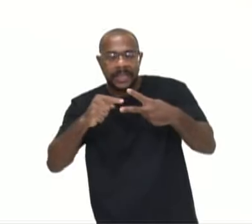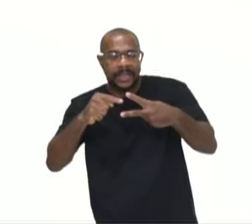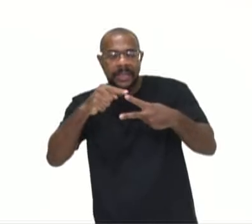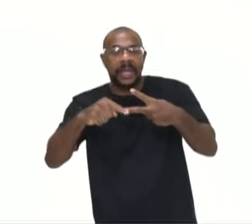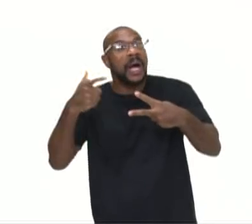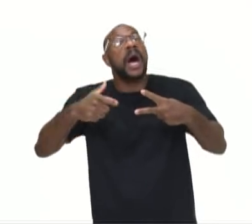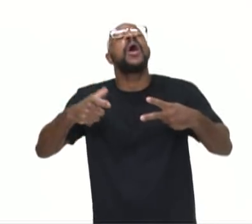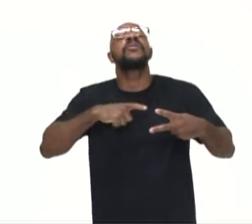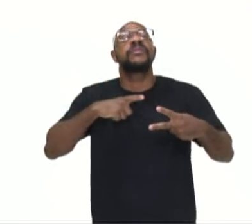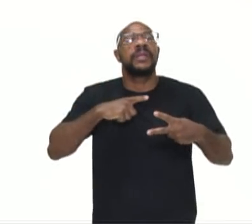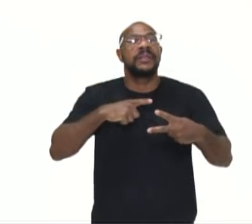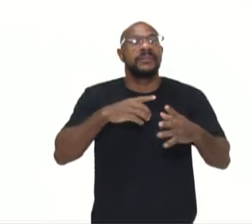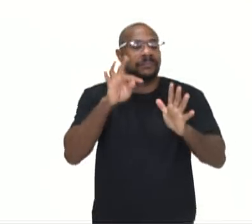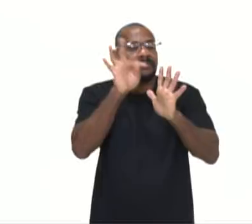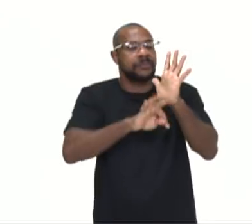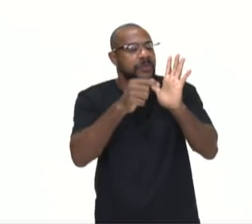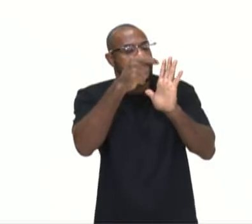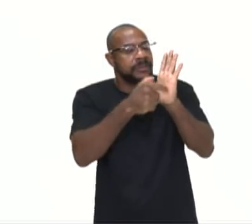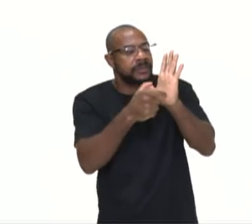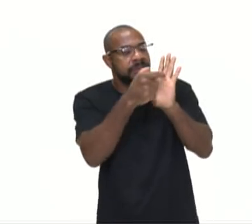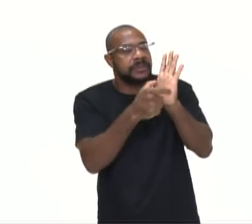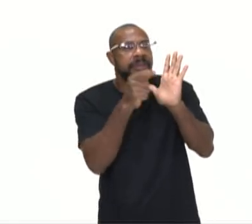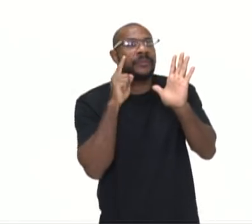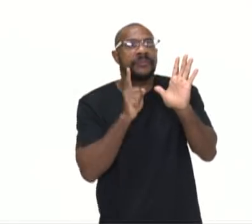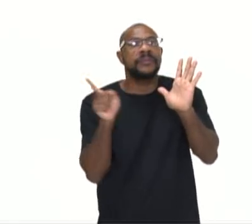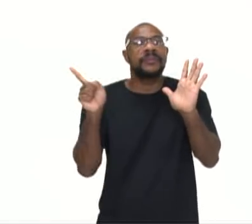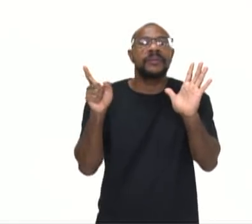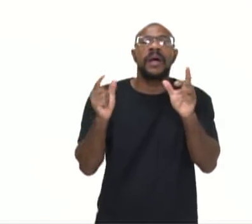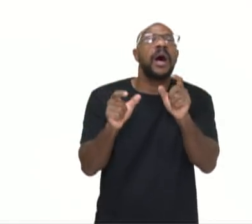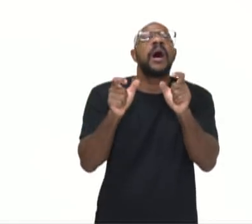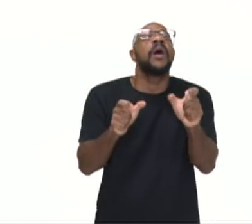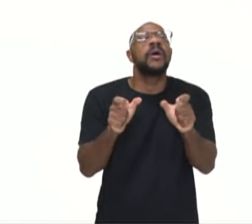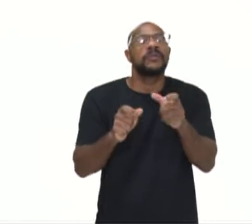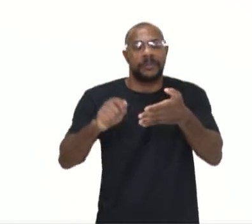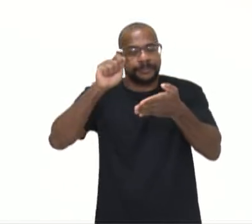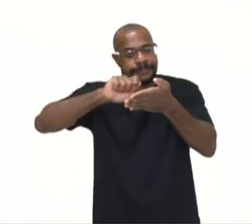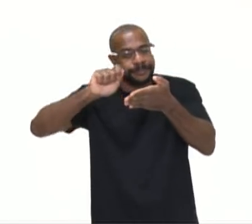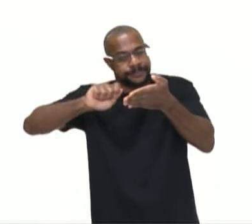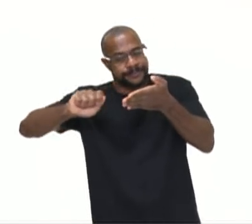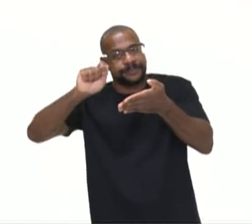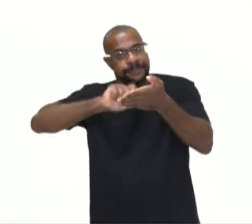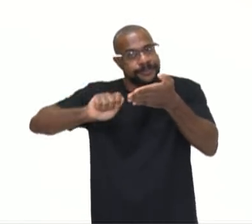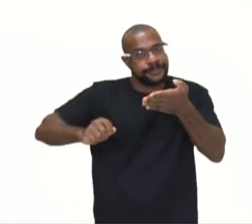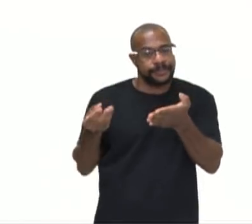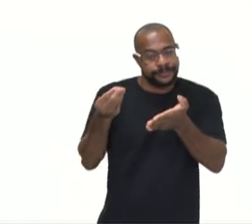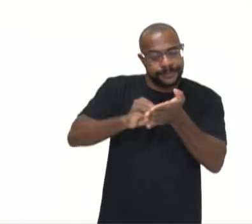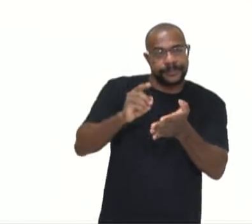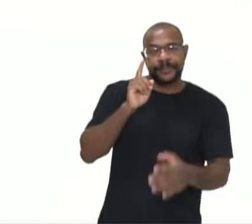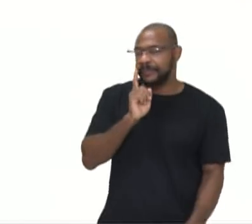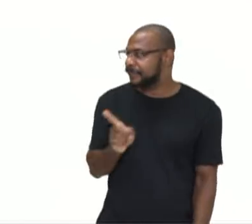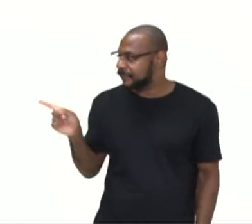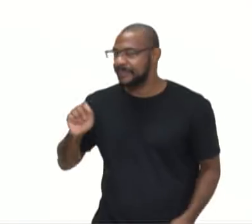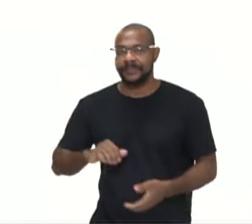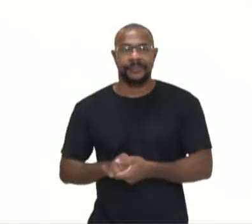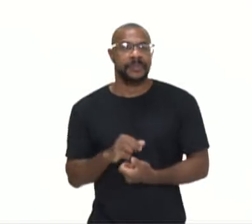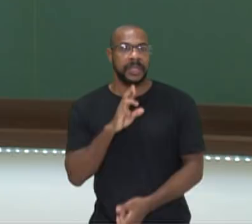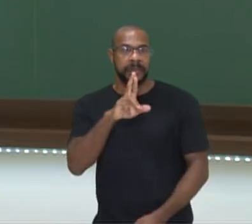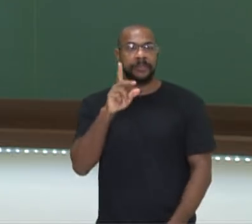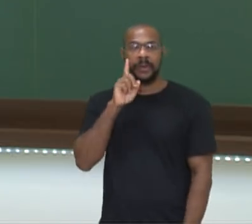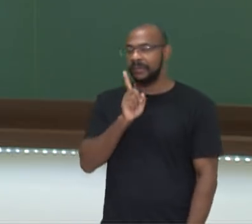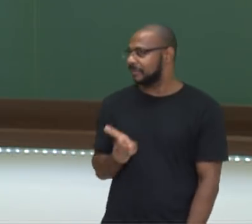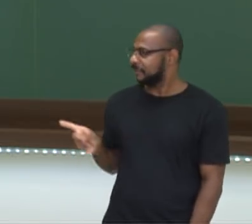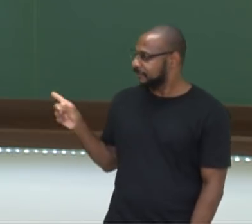literação, ocasionada pela repetição ordenada de mesmos sons consonantais do